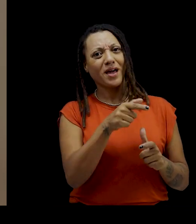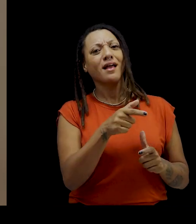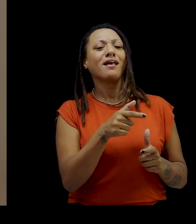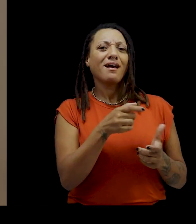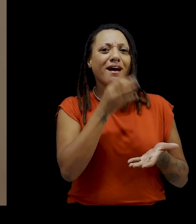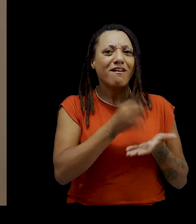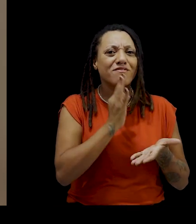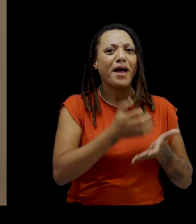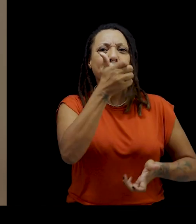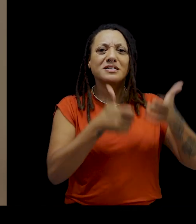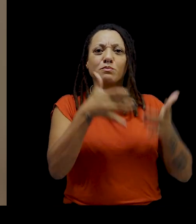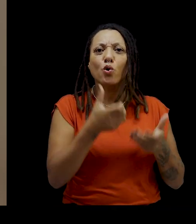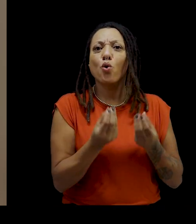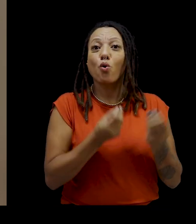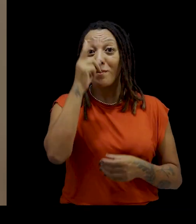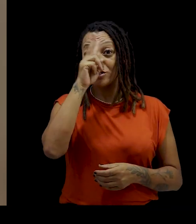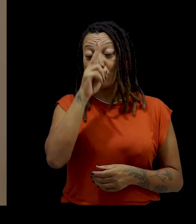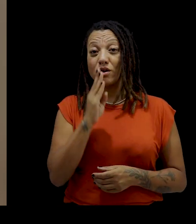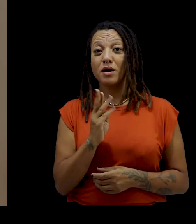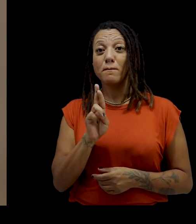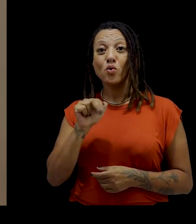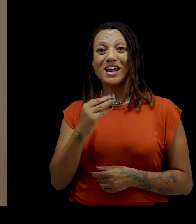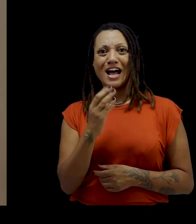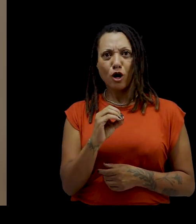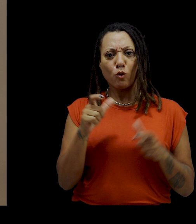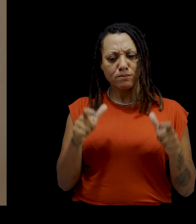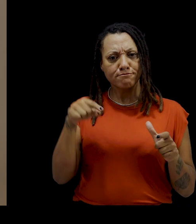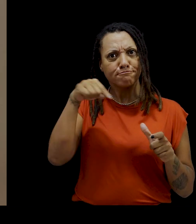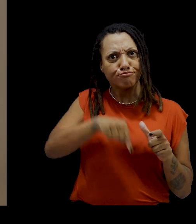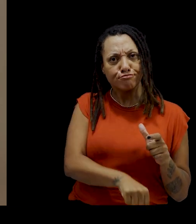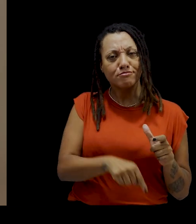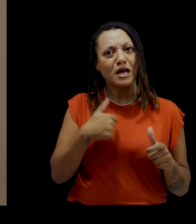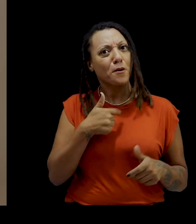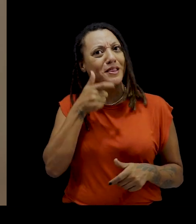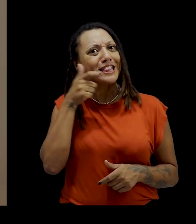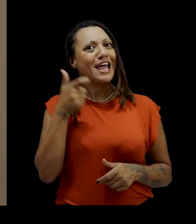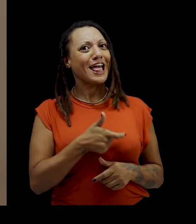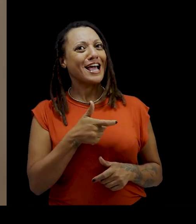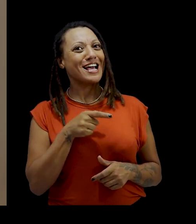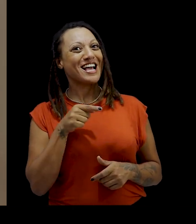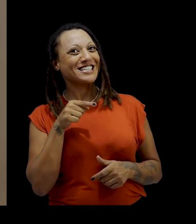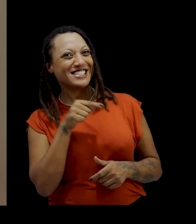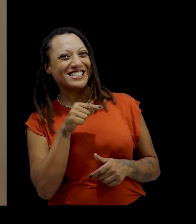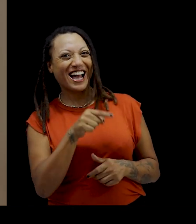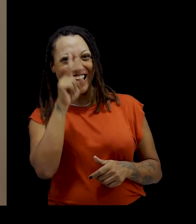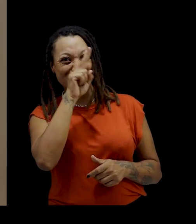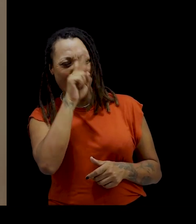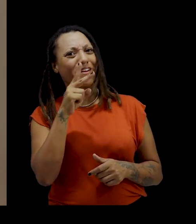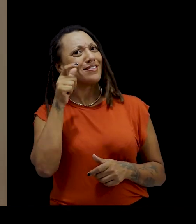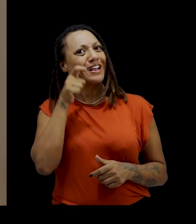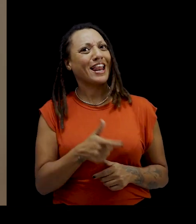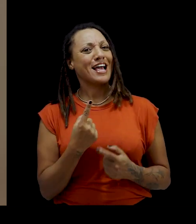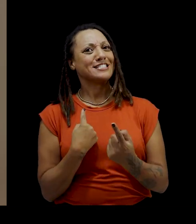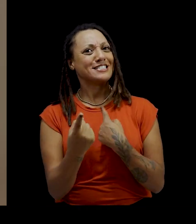ficou me contando tudo desse buraco. E me disse, eu falei para ele que eu estava esse interesse pelos buracos e